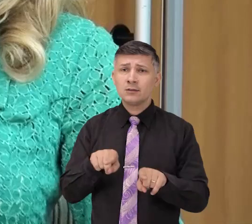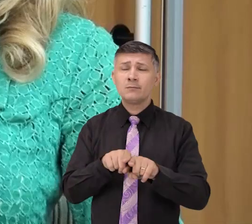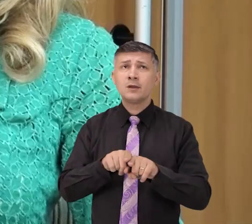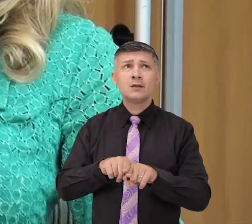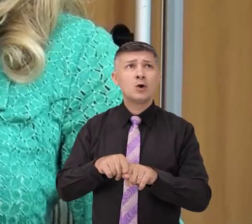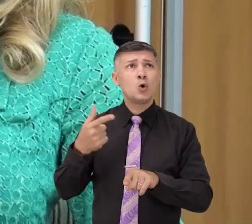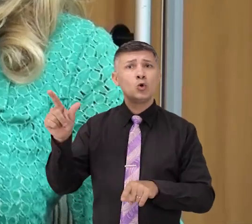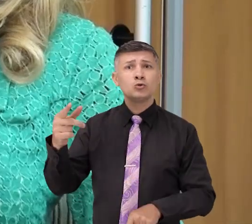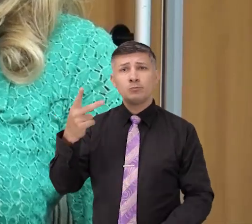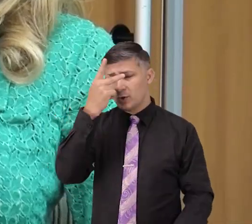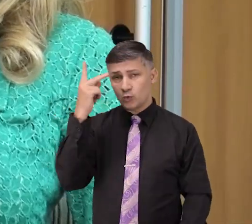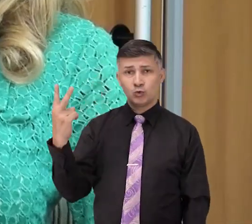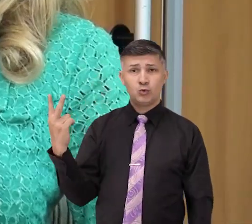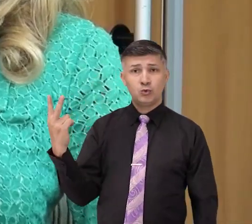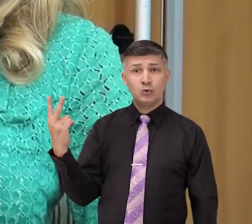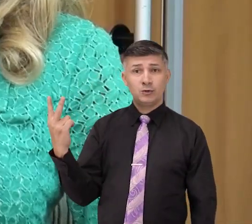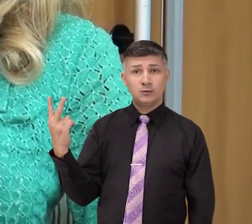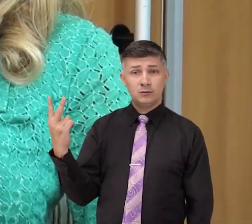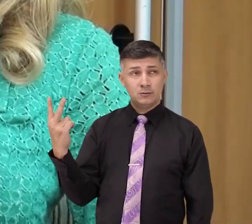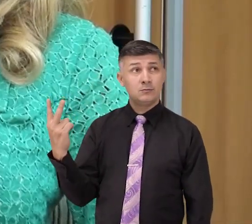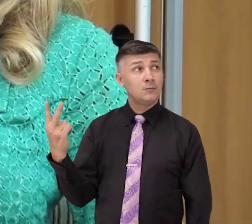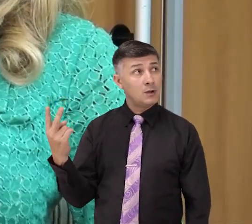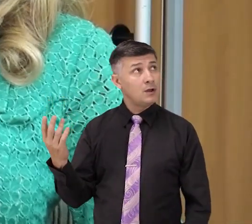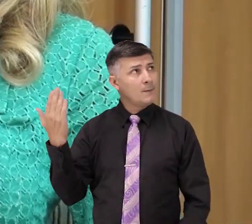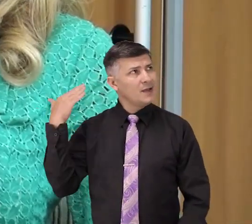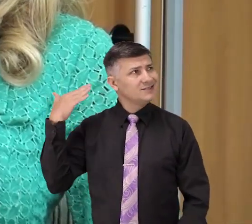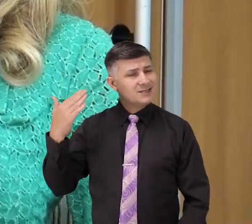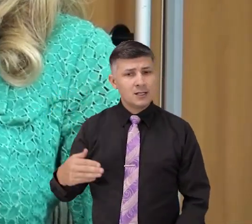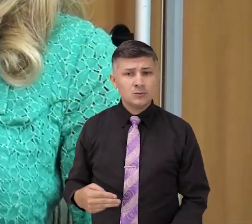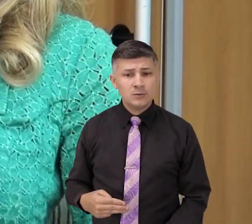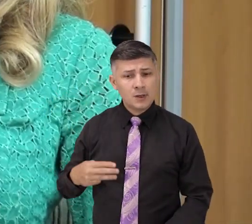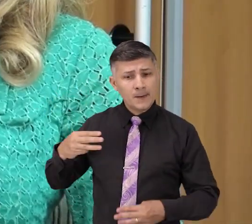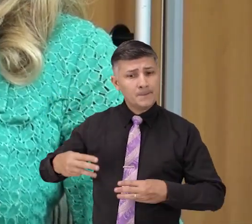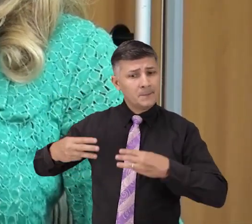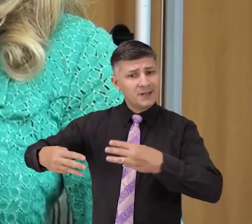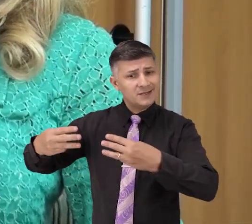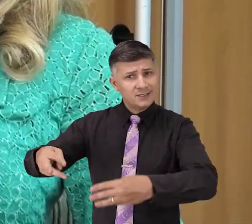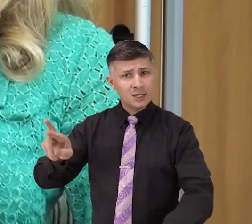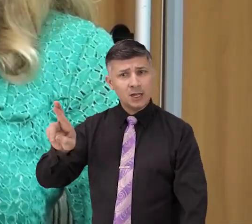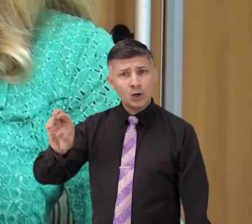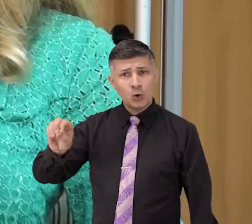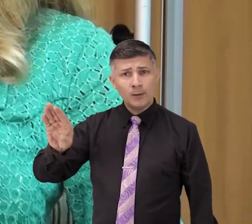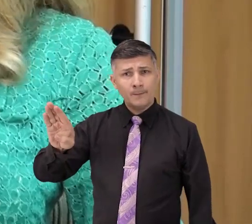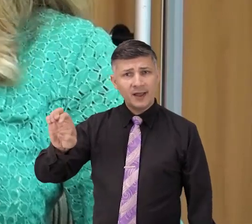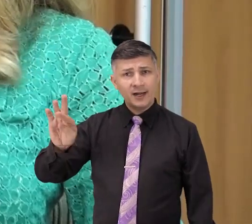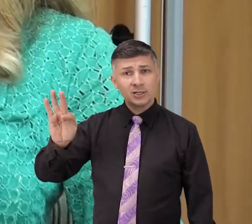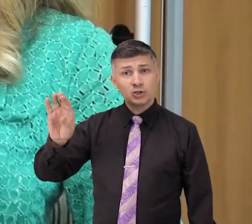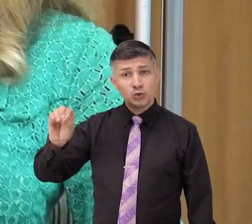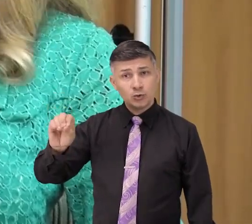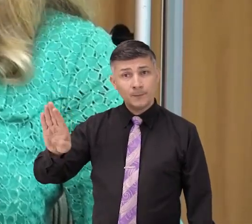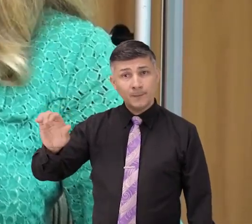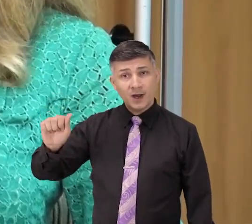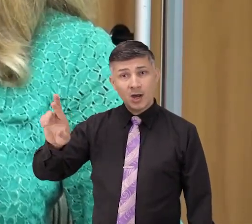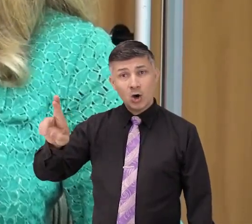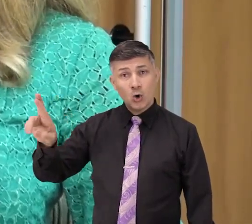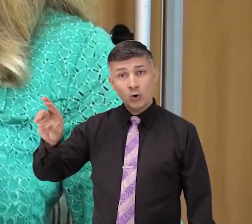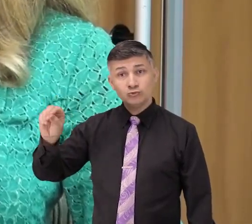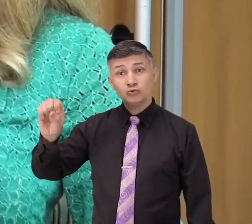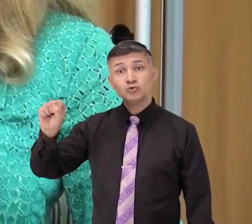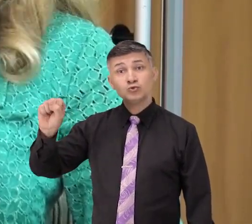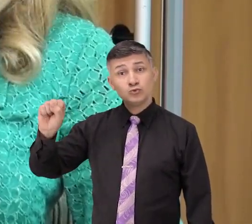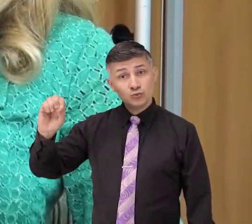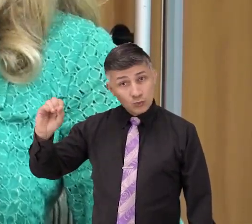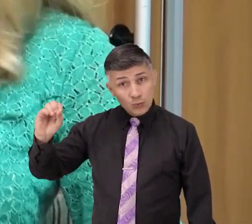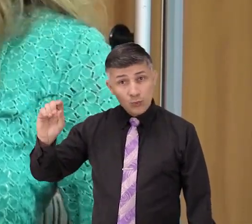eu sou e mais dois, e na época o ministro Roberto Barroso, que era também da minha